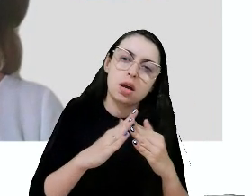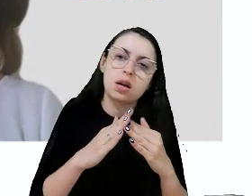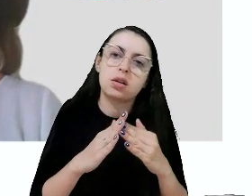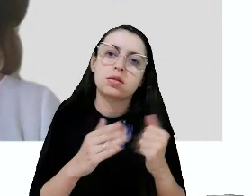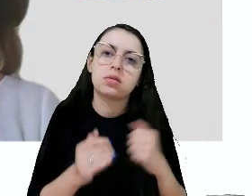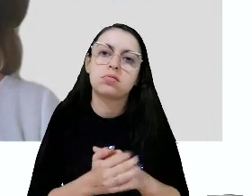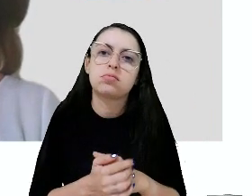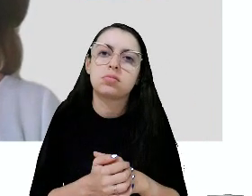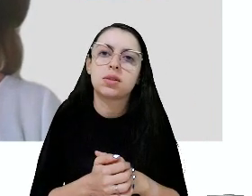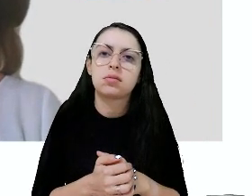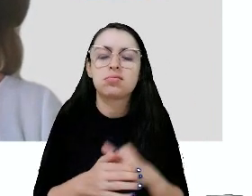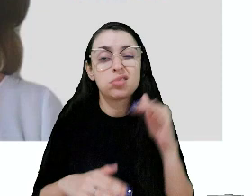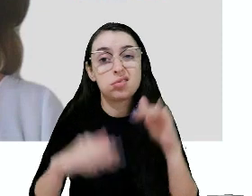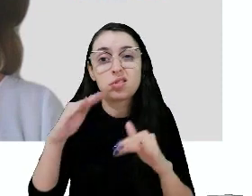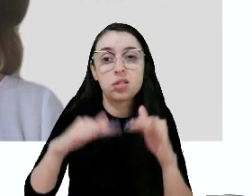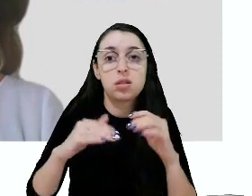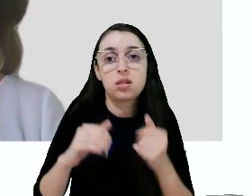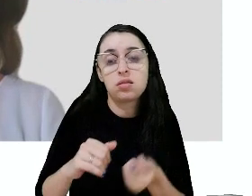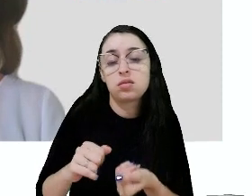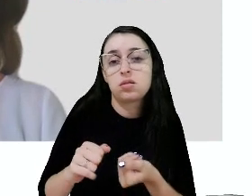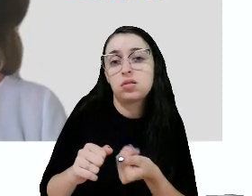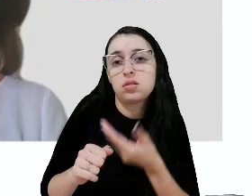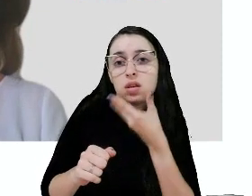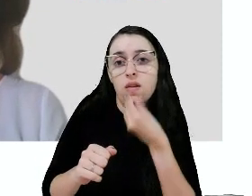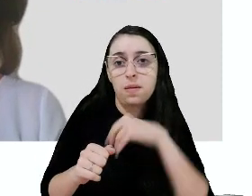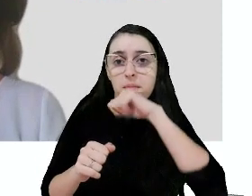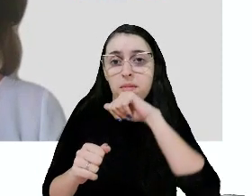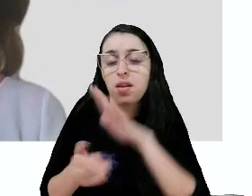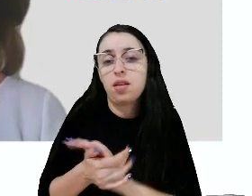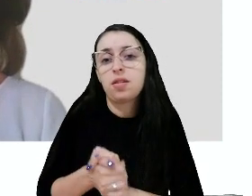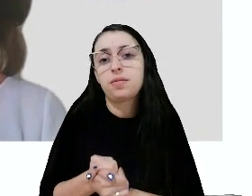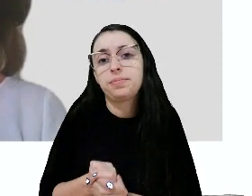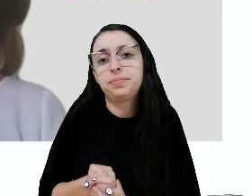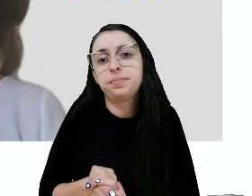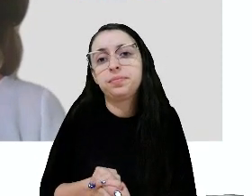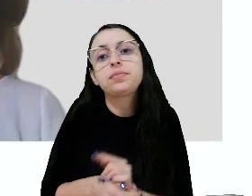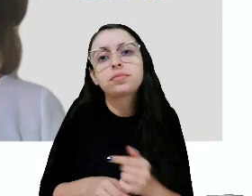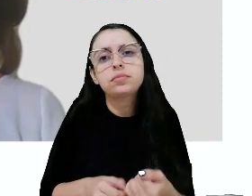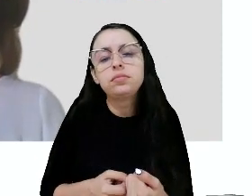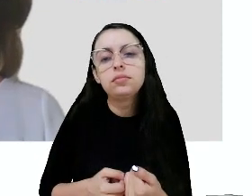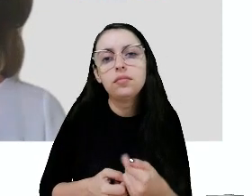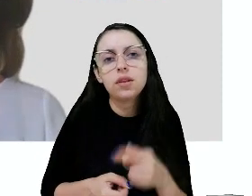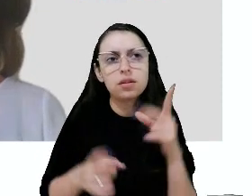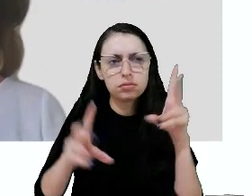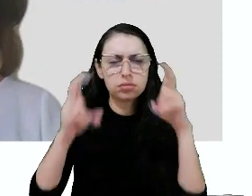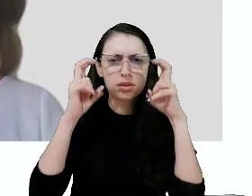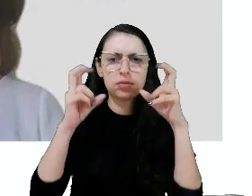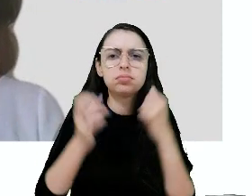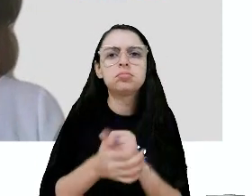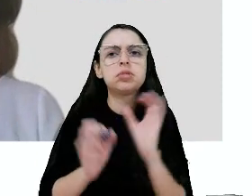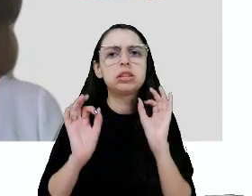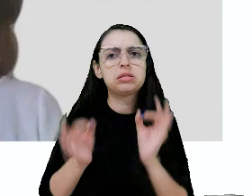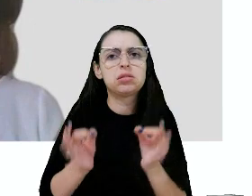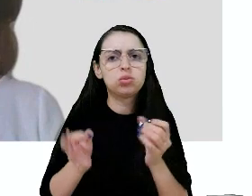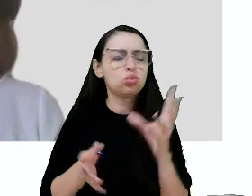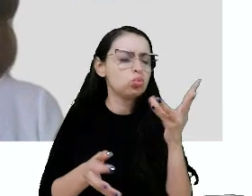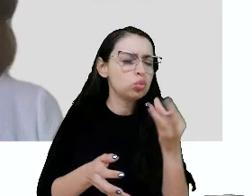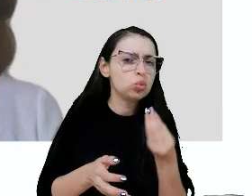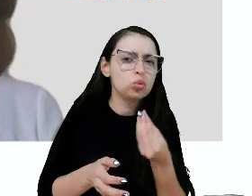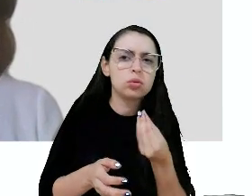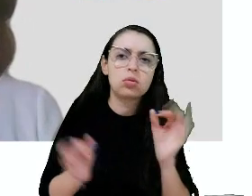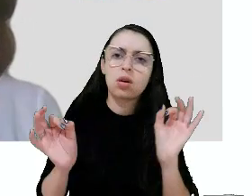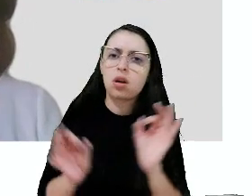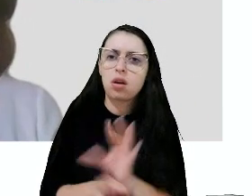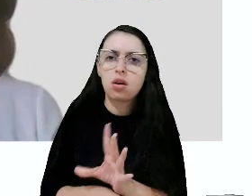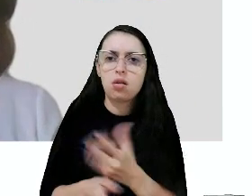até exercia um pouco, talvez, a função de pai, certo? Agora, o que eu quero salientar é que, de fato, tudo